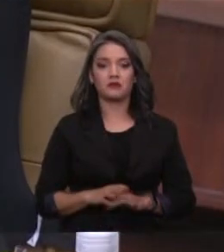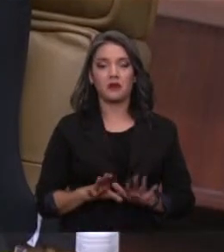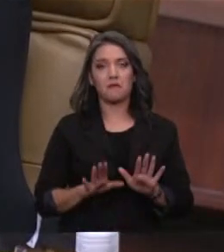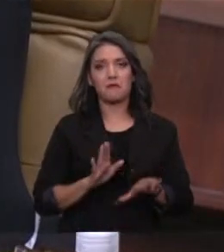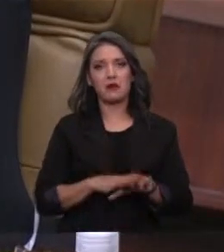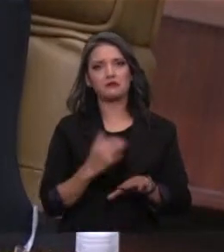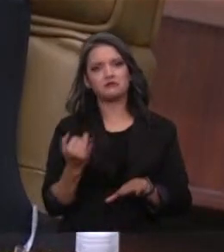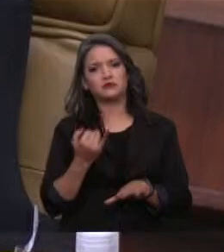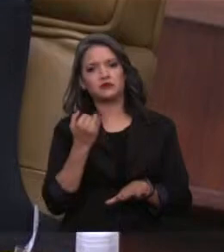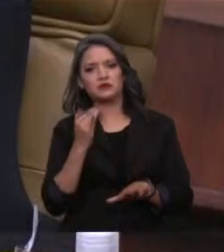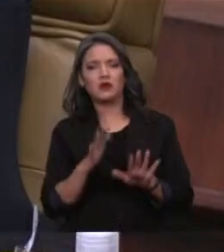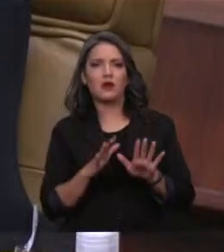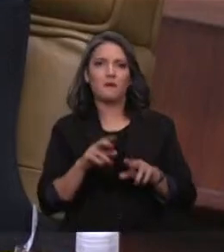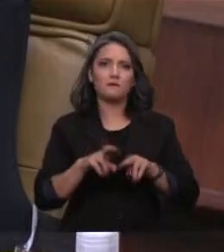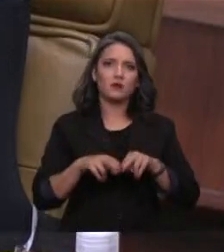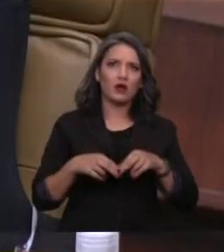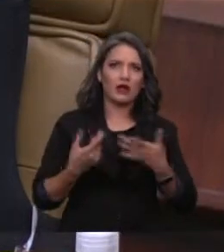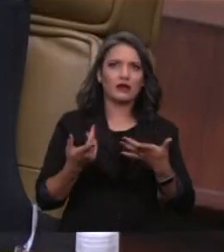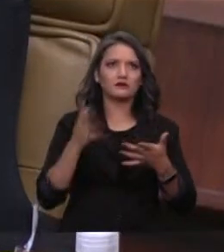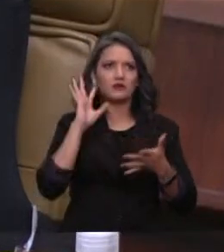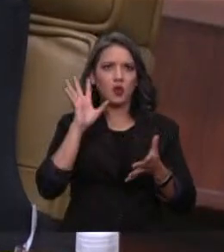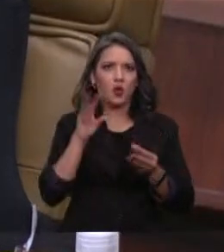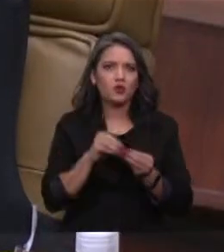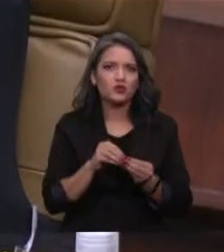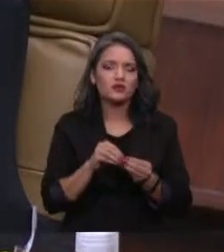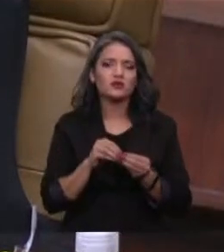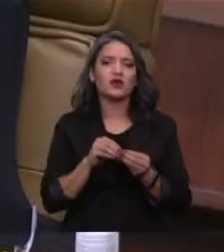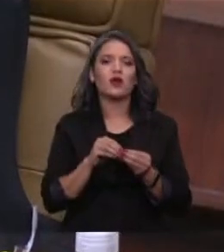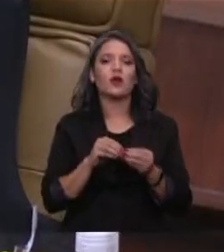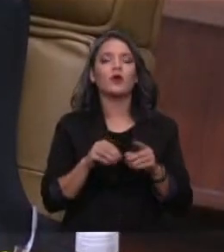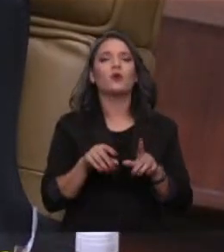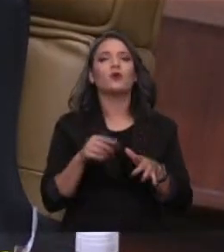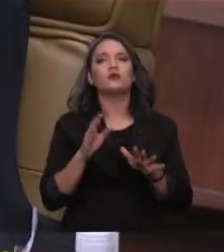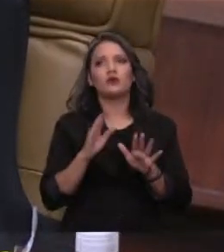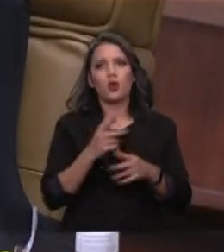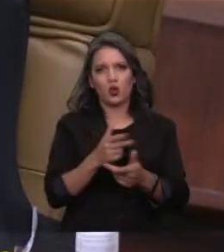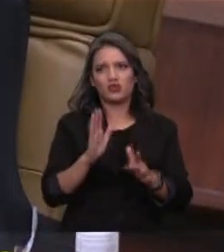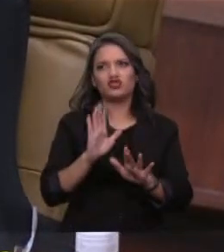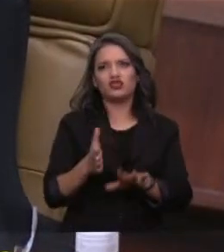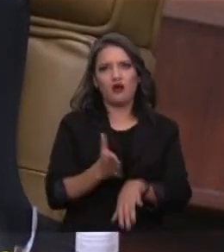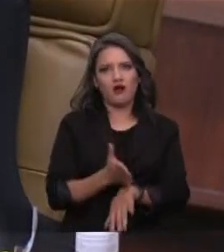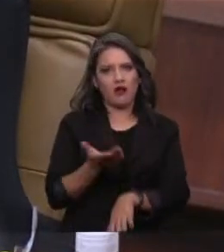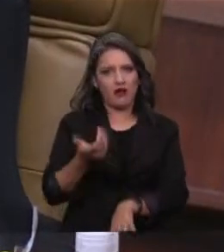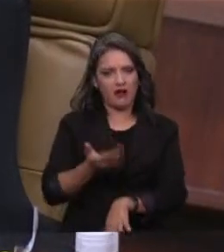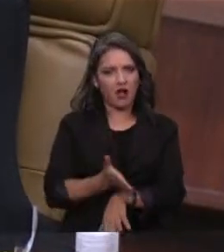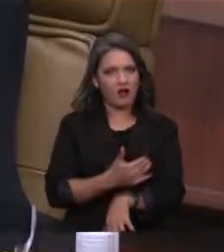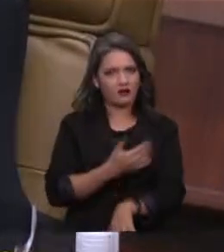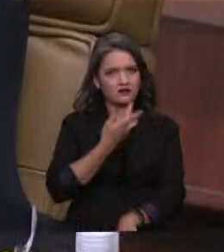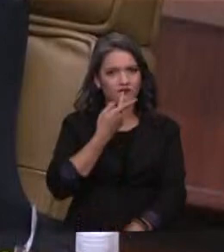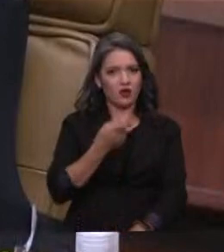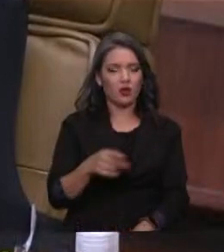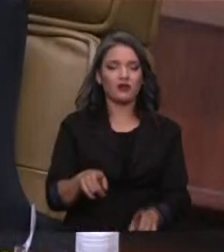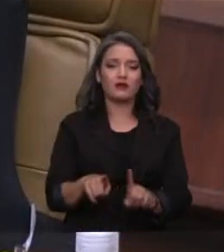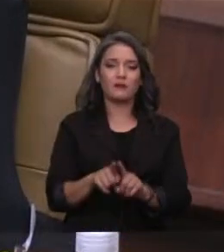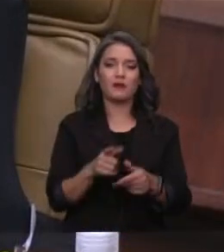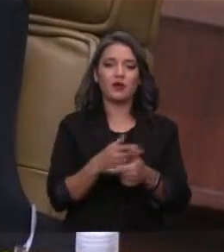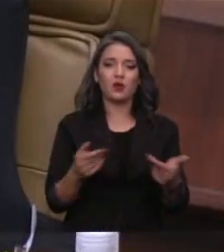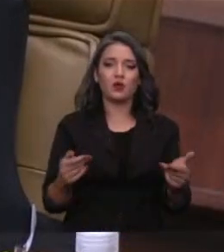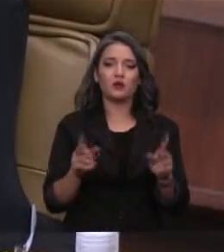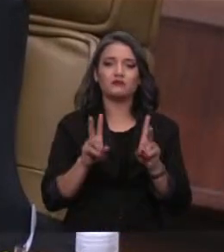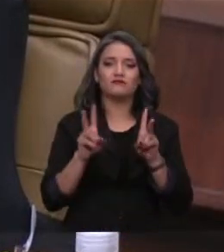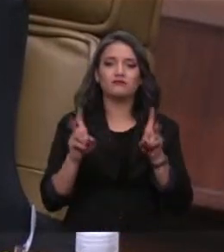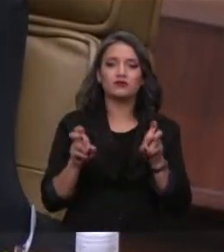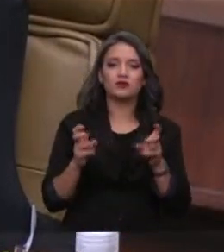específica, à luz do que já foi abordado, e, em alguma medida, ao final, em relação à questão de